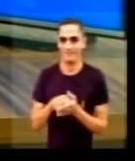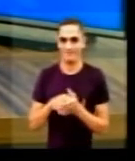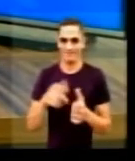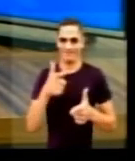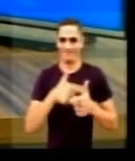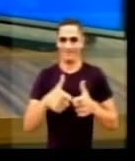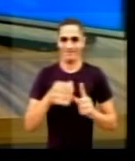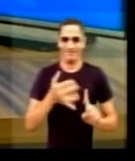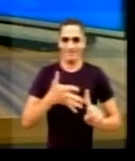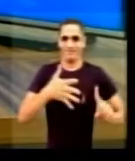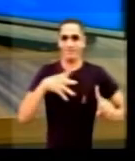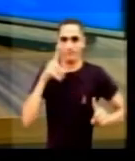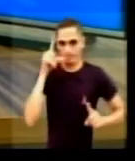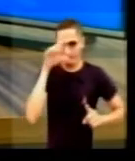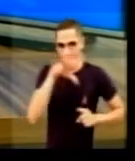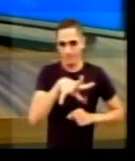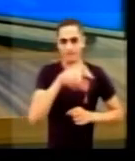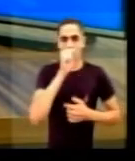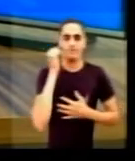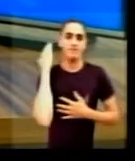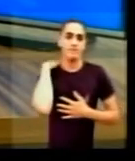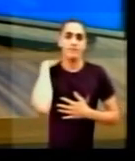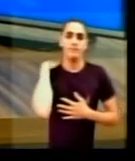grave. Aqui é o total.